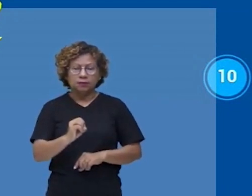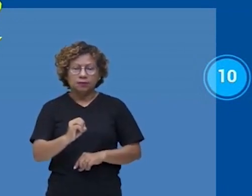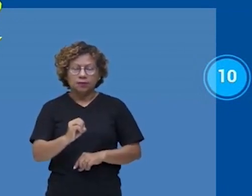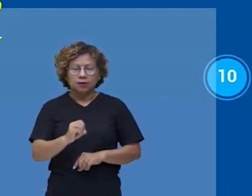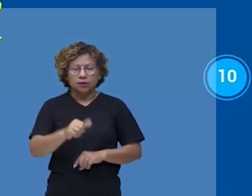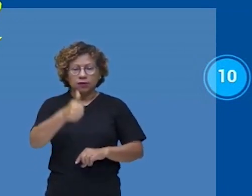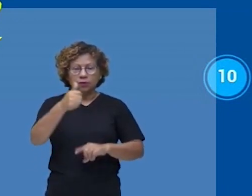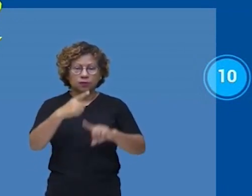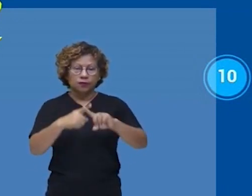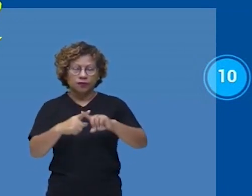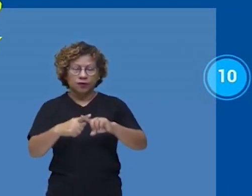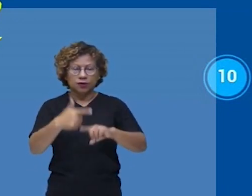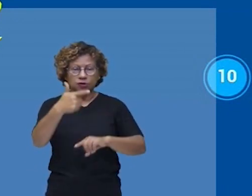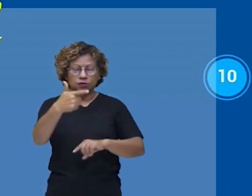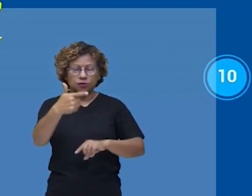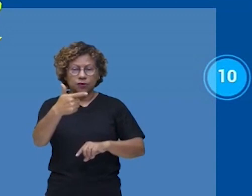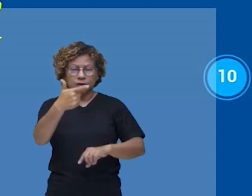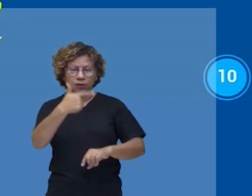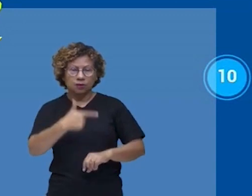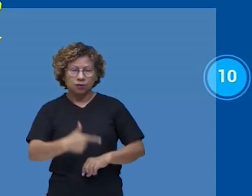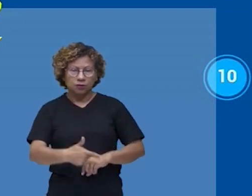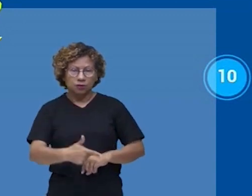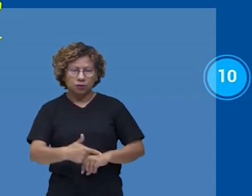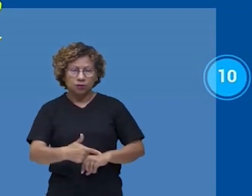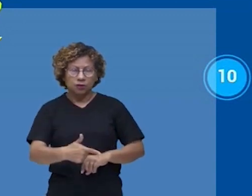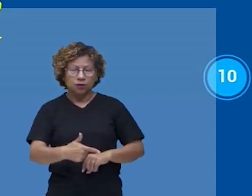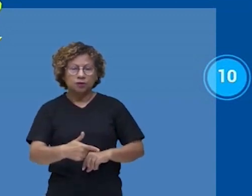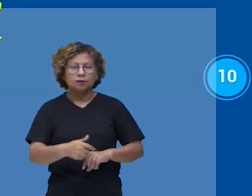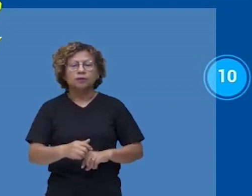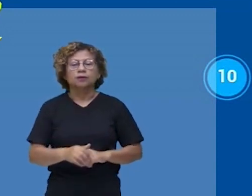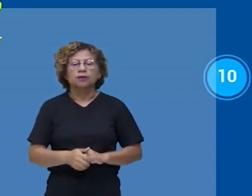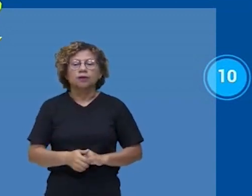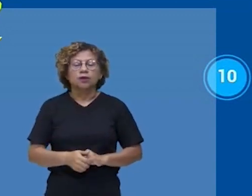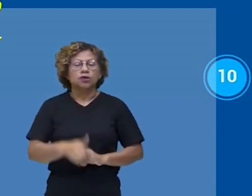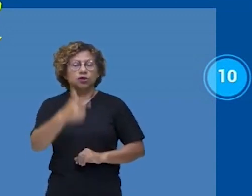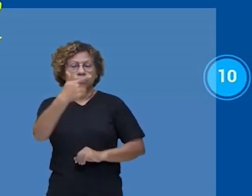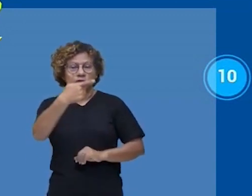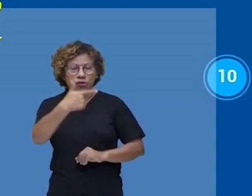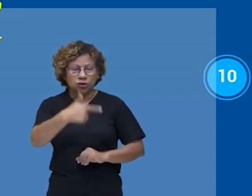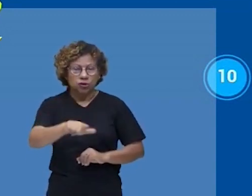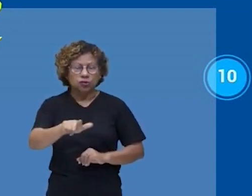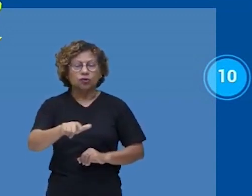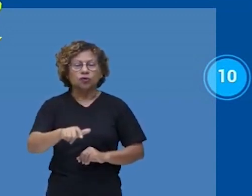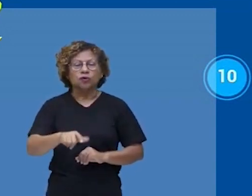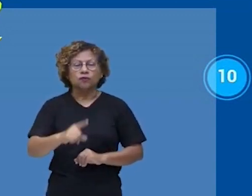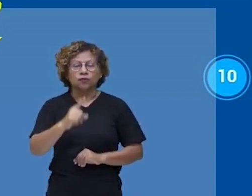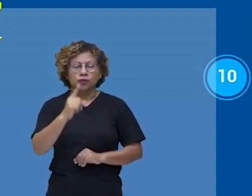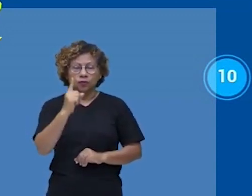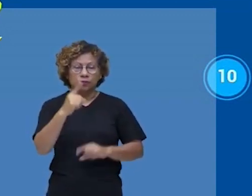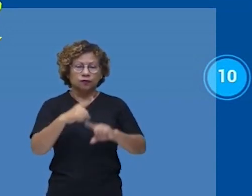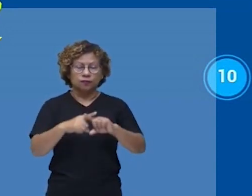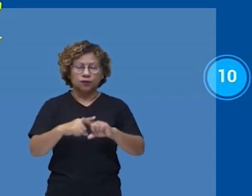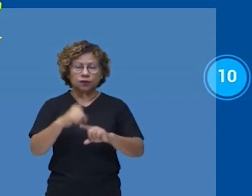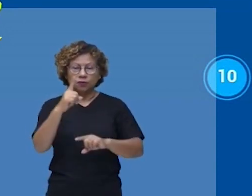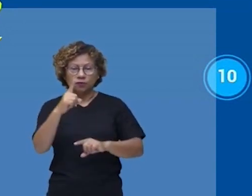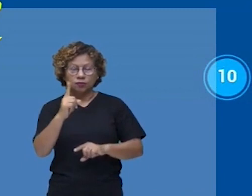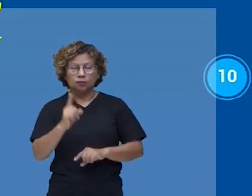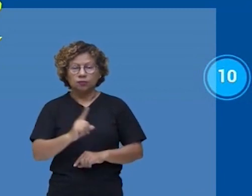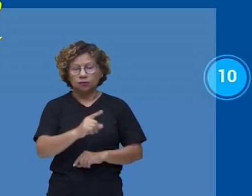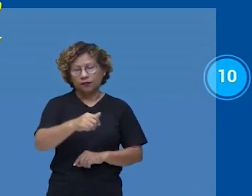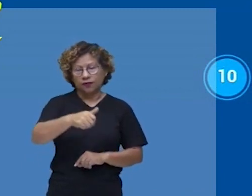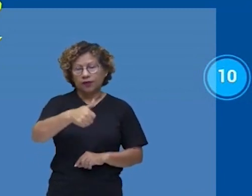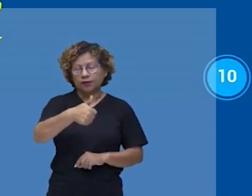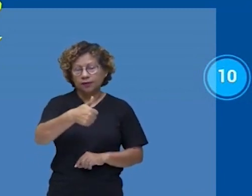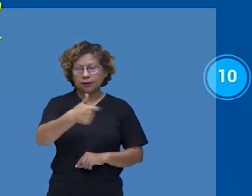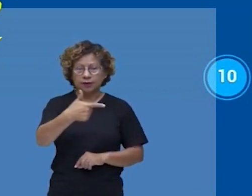1. O que, que nós vamos fazer? Nós vamos acrescentar mais uma casa decimal. Então, a mesma coisa, 1 vezes 120